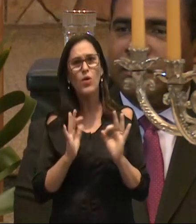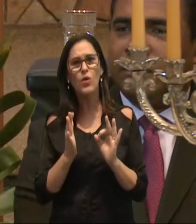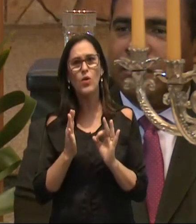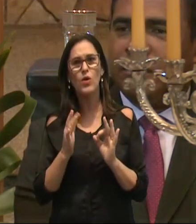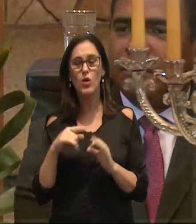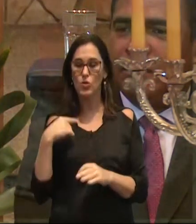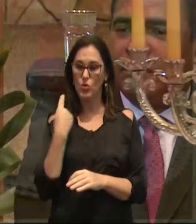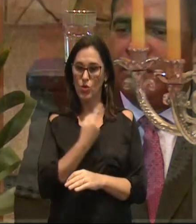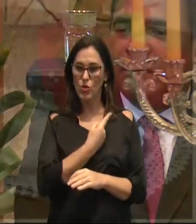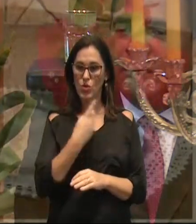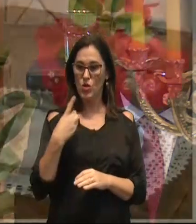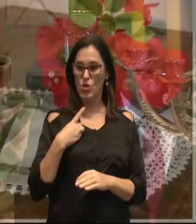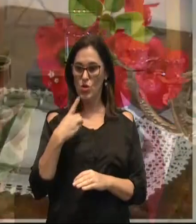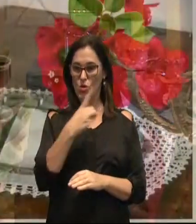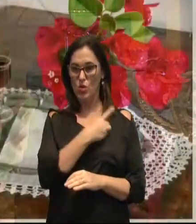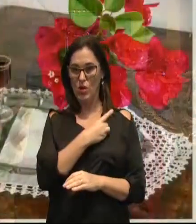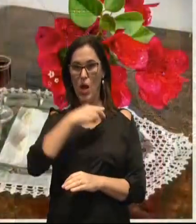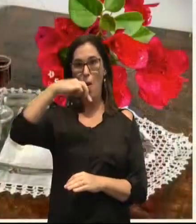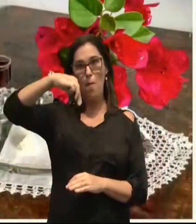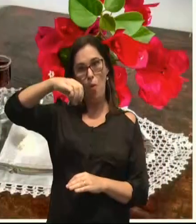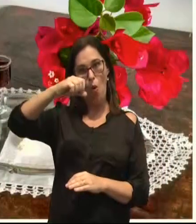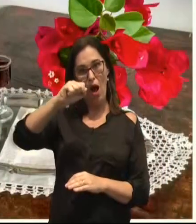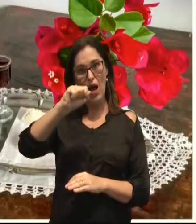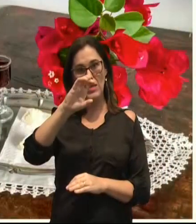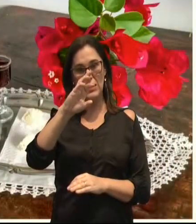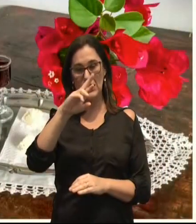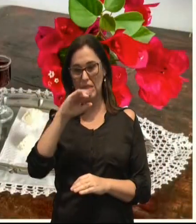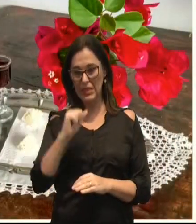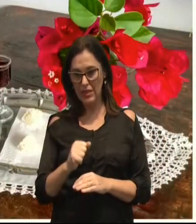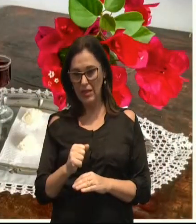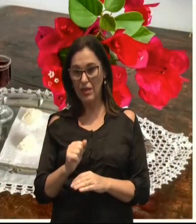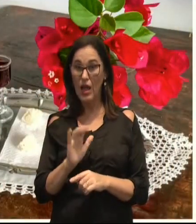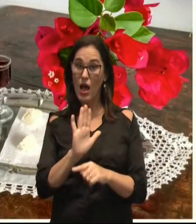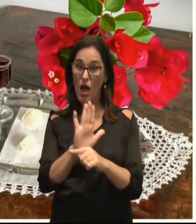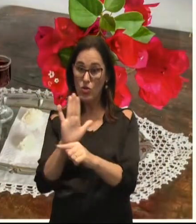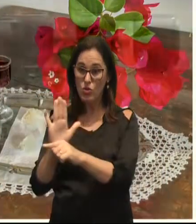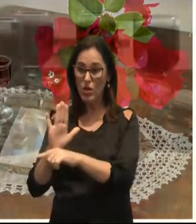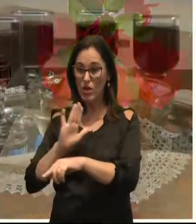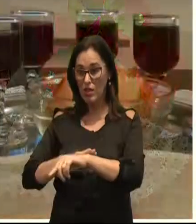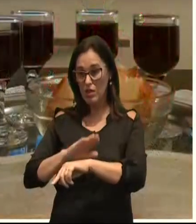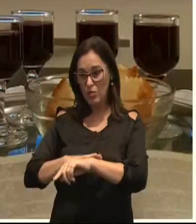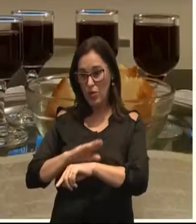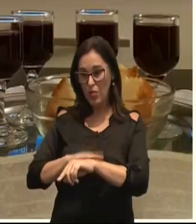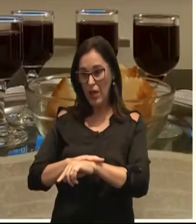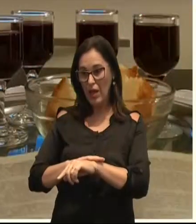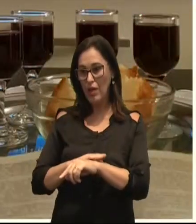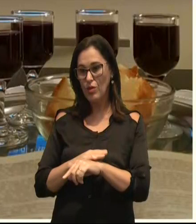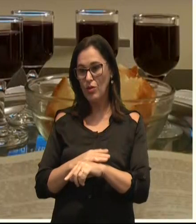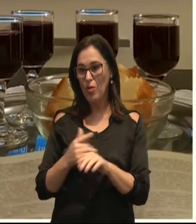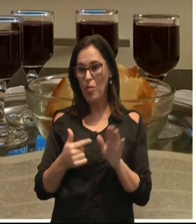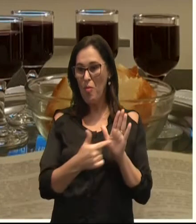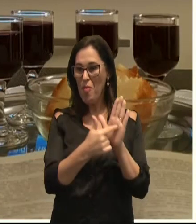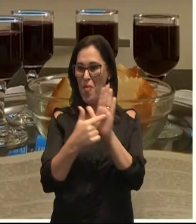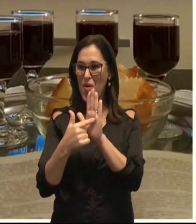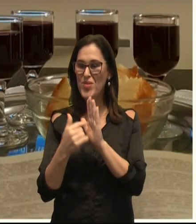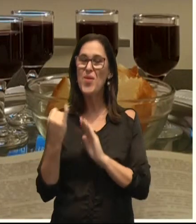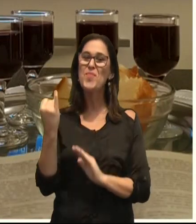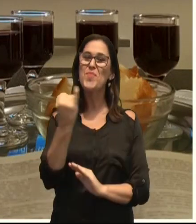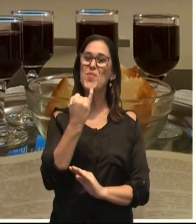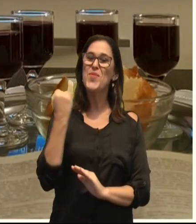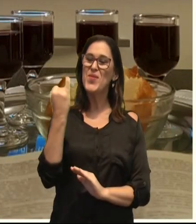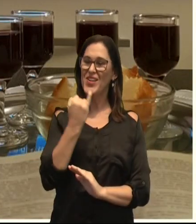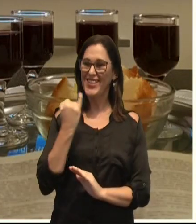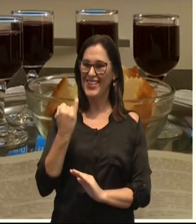com o nosso irmão Diácono Moacir, que está também nos auxiliando neste momento. A palavra do Senhor nos mostra a